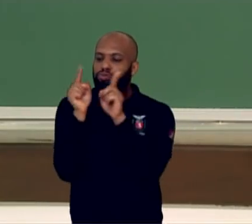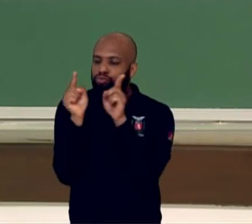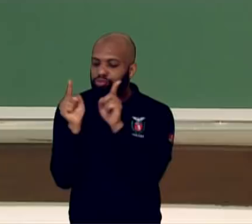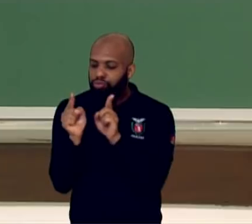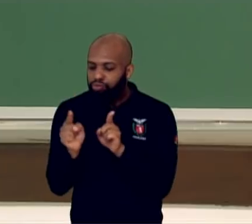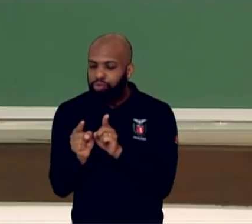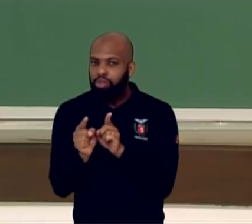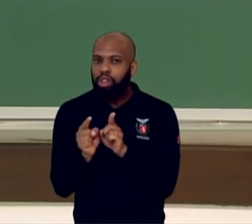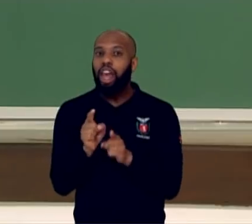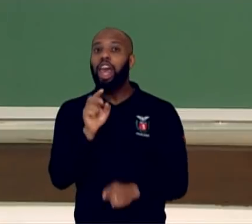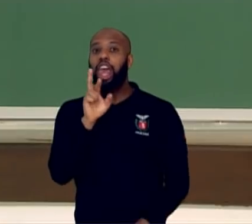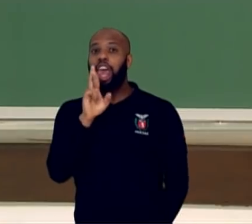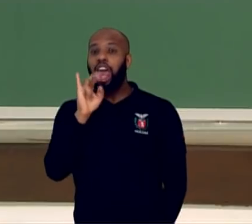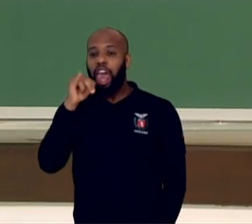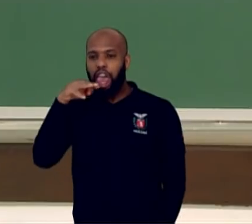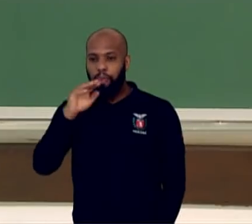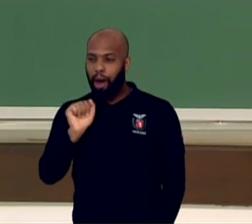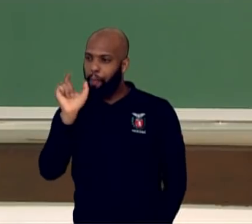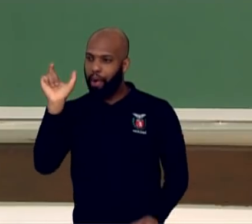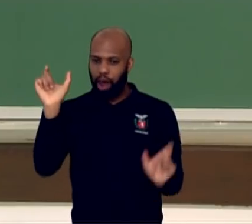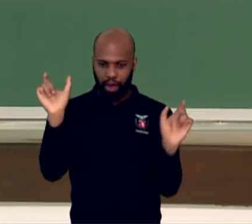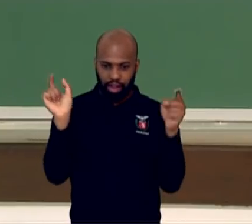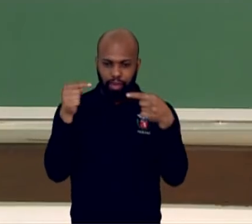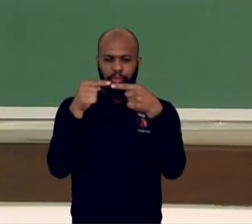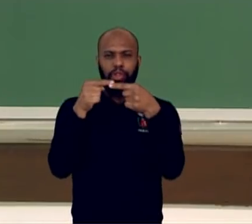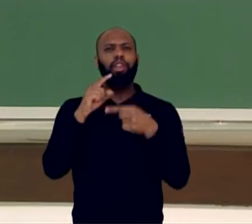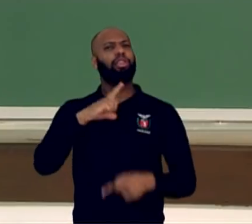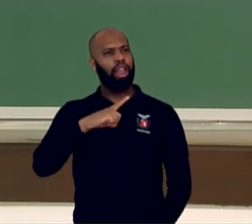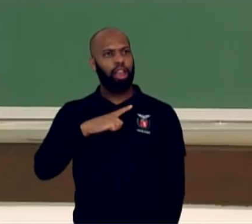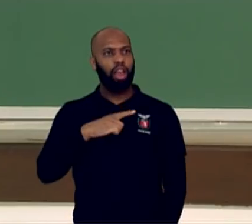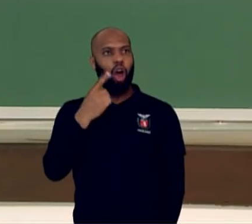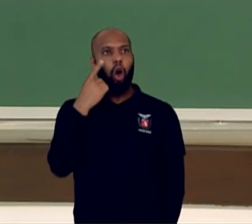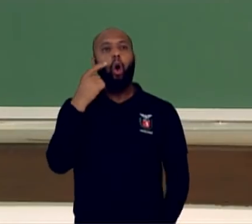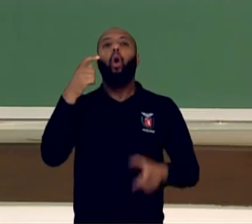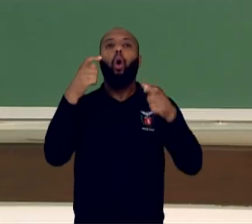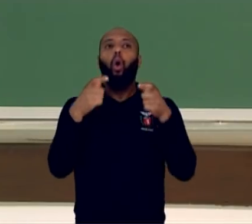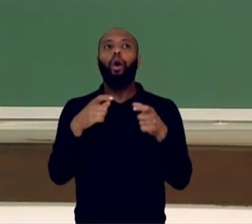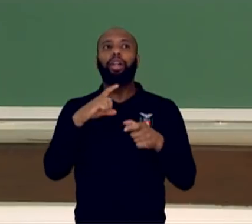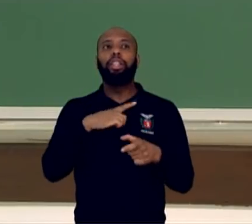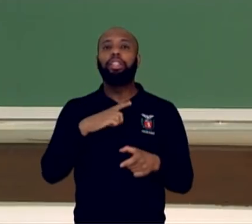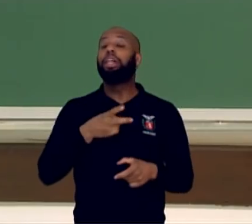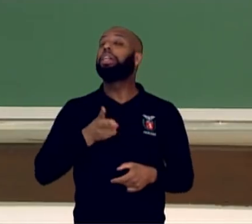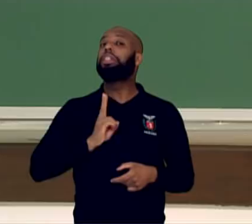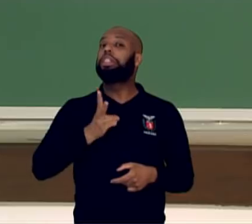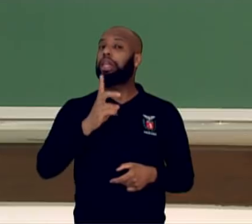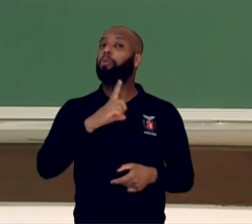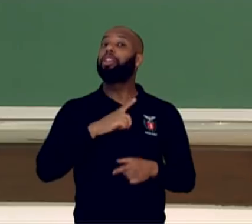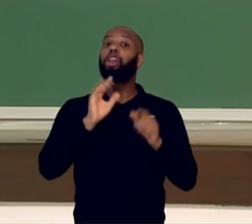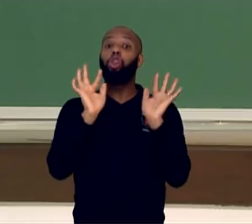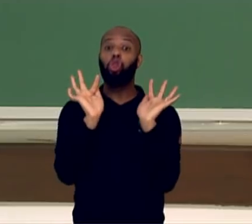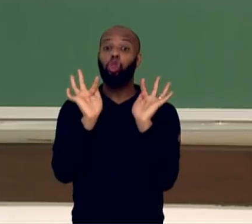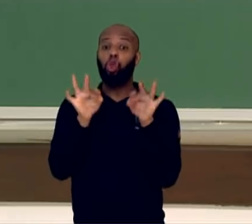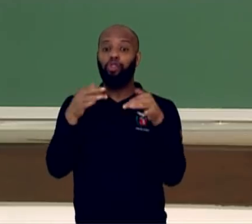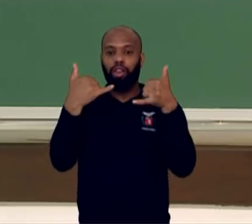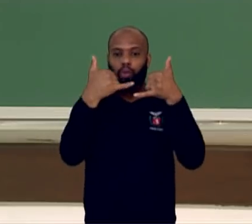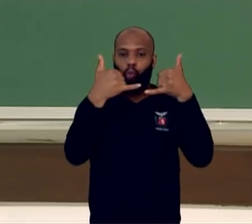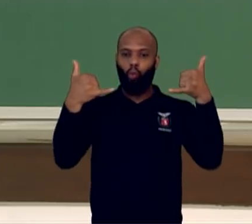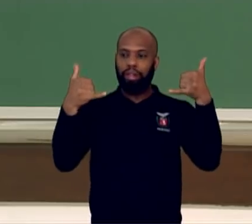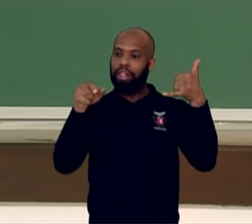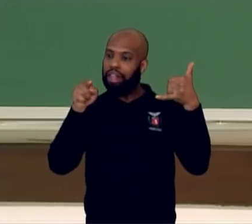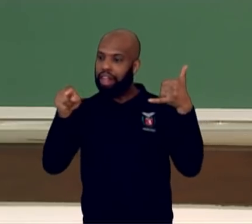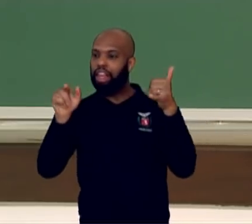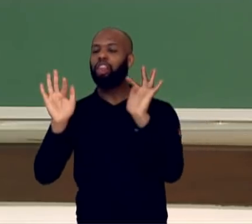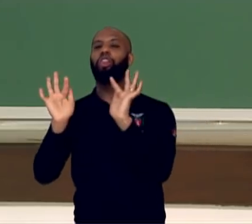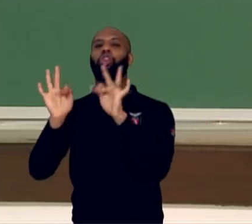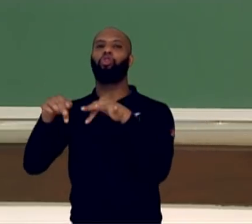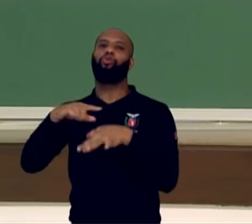rima está bem destacada. Então, observe ali, ó, onde estão as rimas? Geralmente no final do